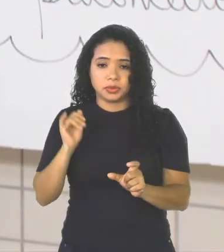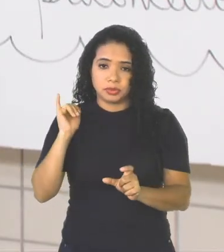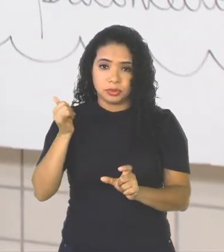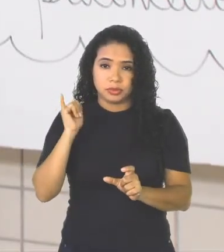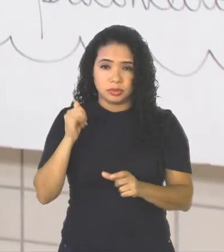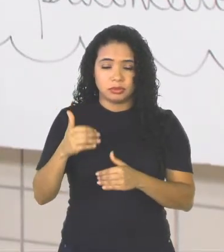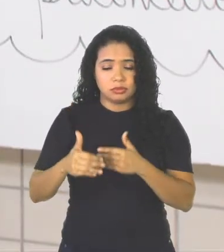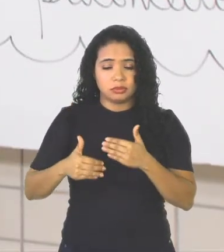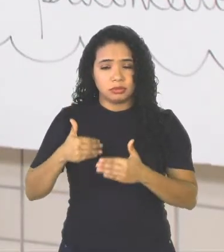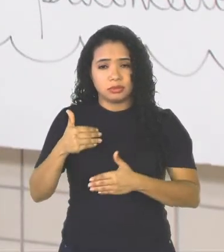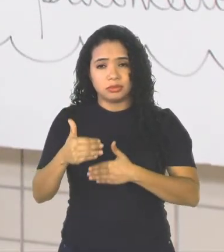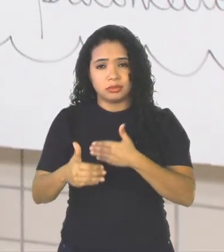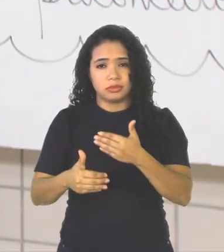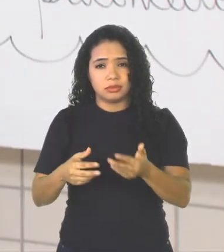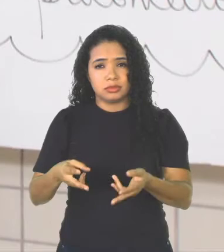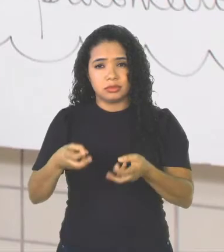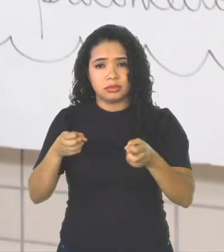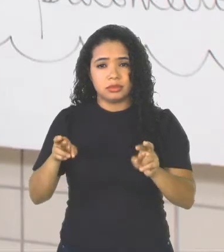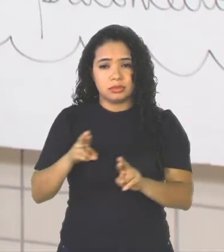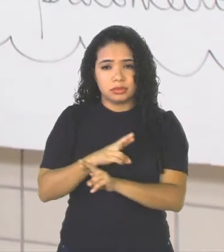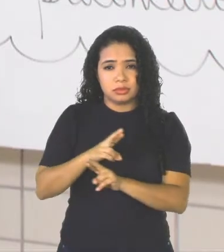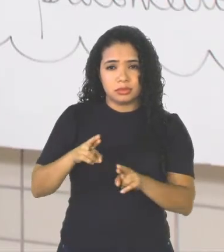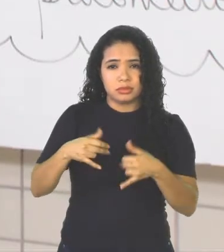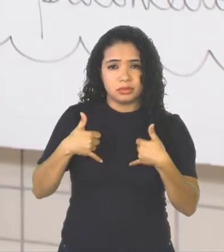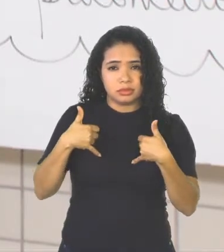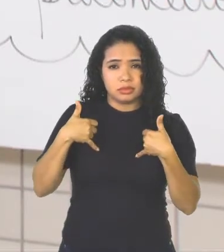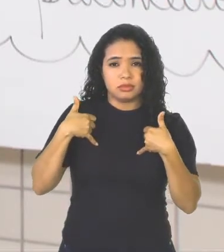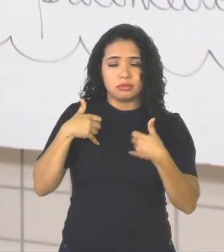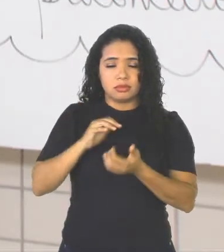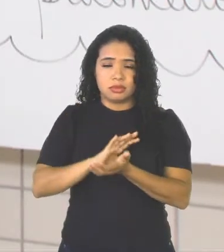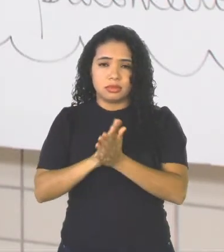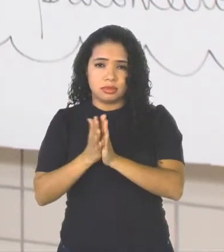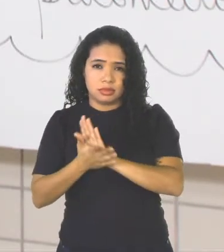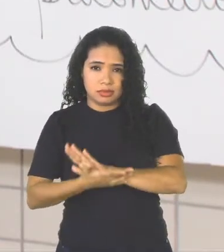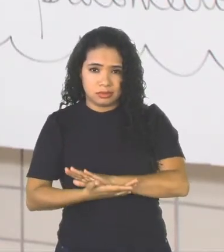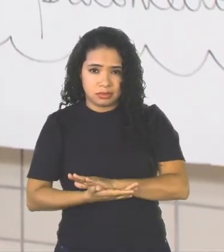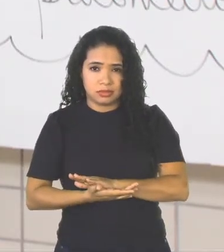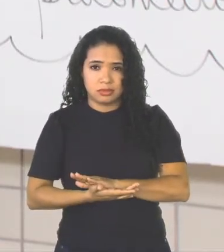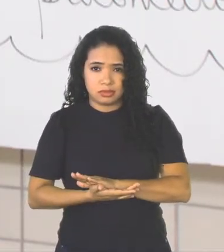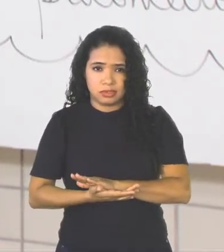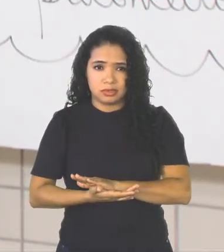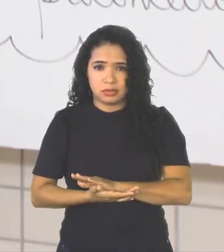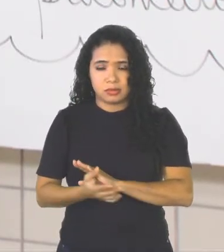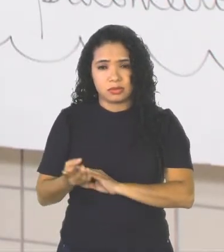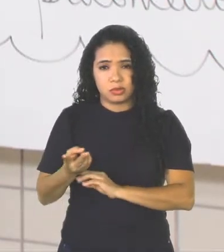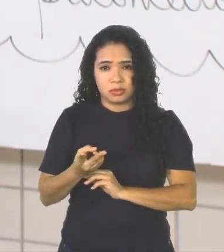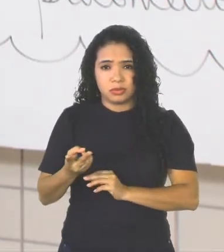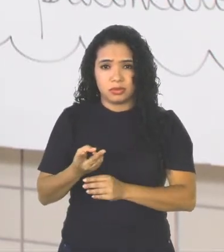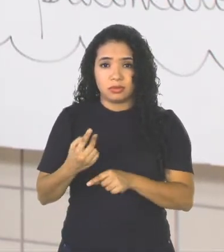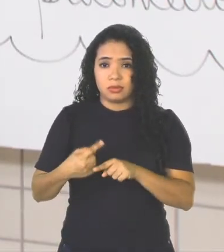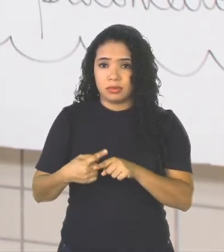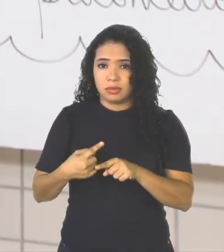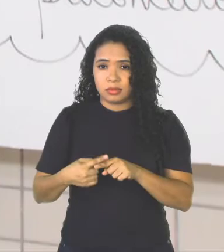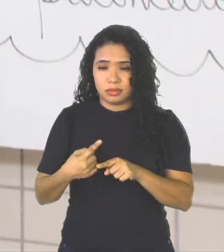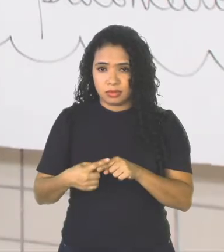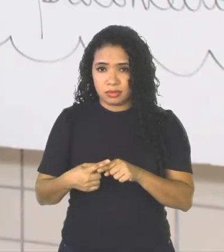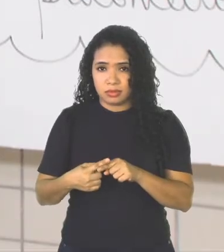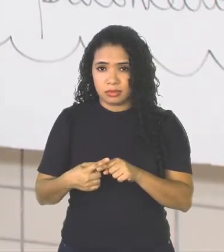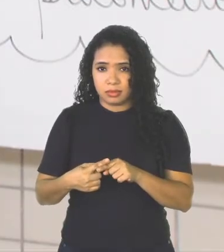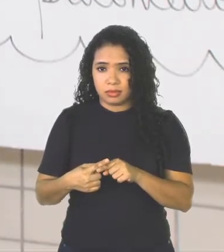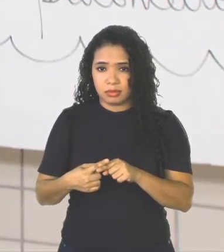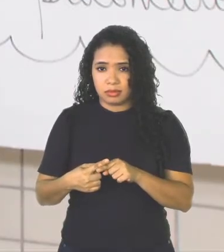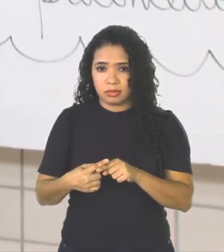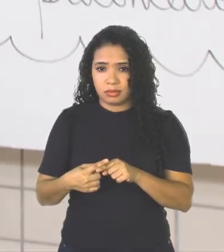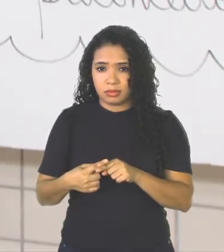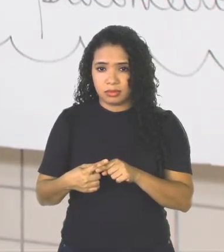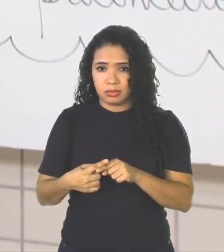vão perceber essa relação de orgulho, igual eu falei, orgulho e preconceito de ambos, né? Porque tanto